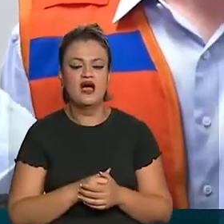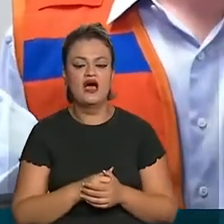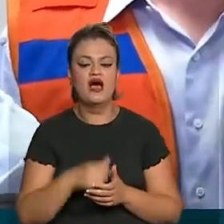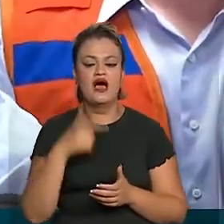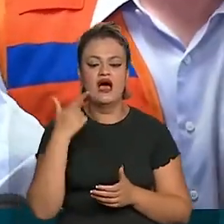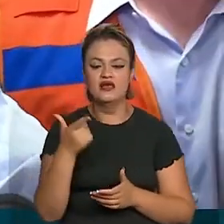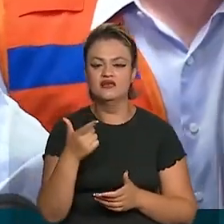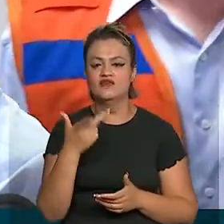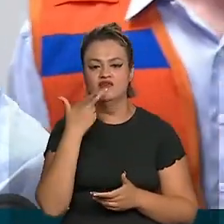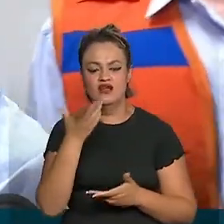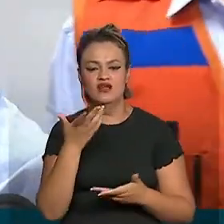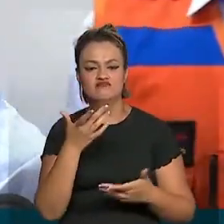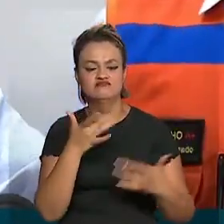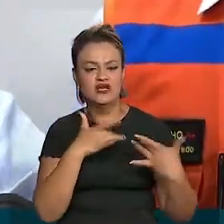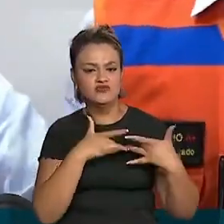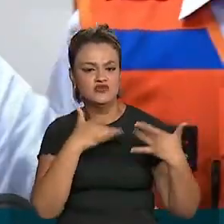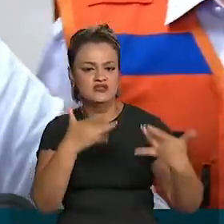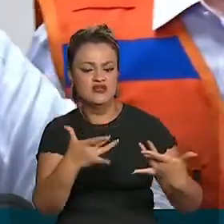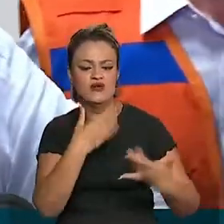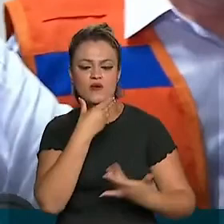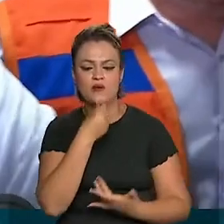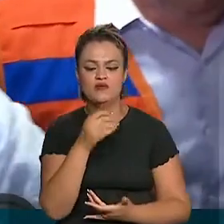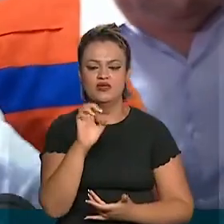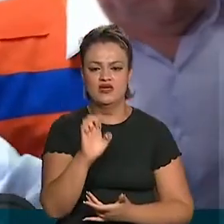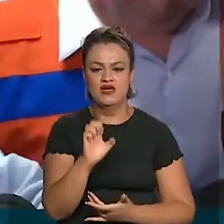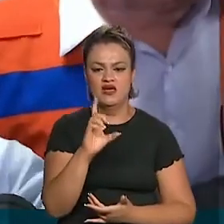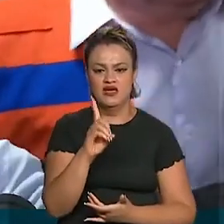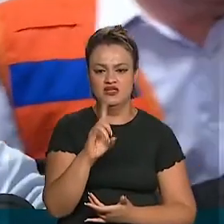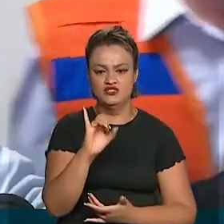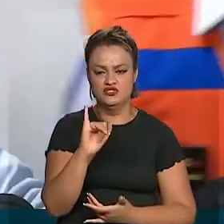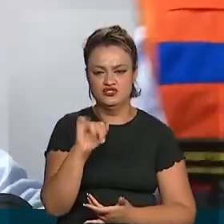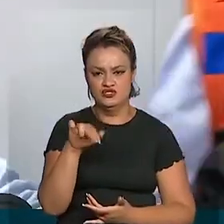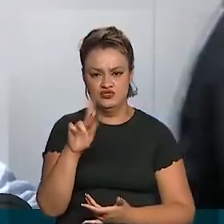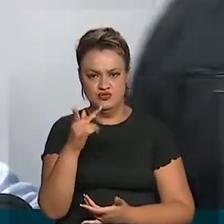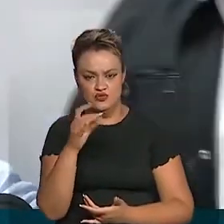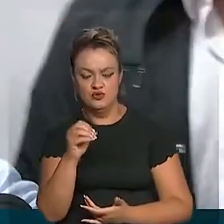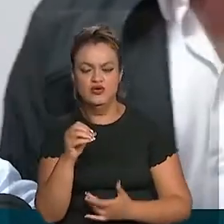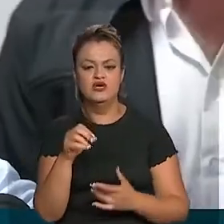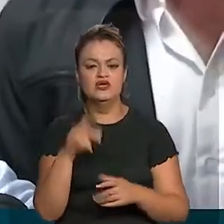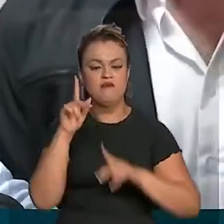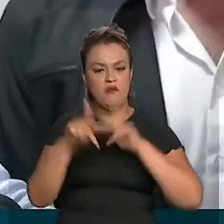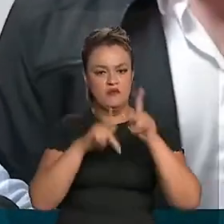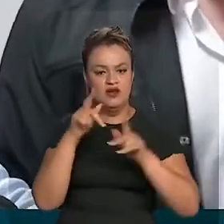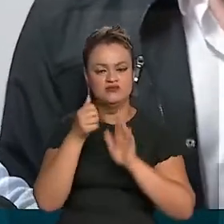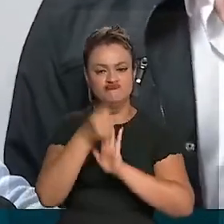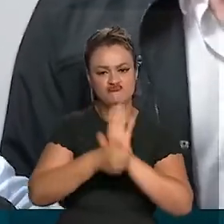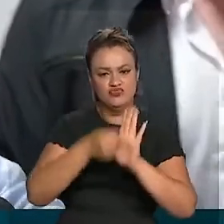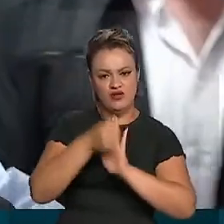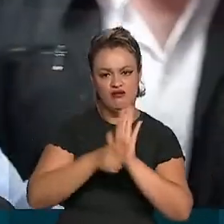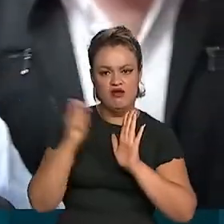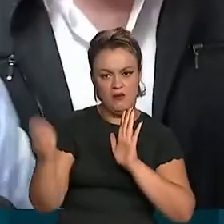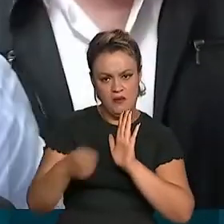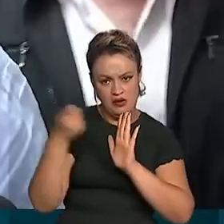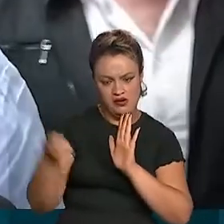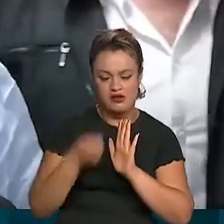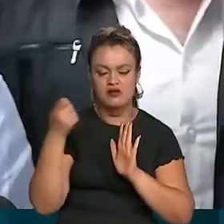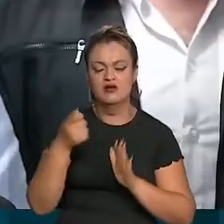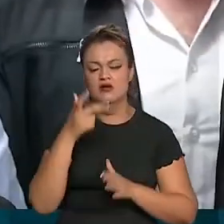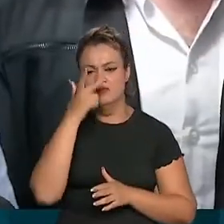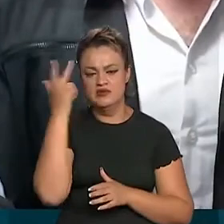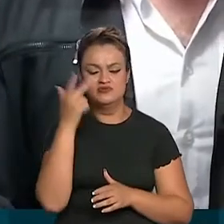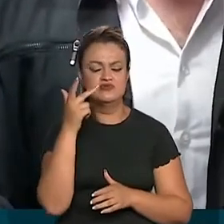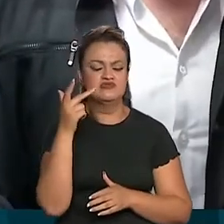prestar solidariedade ao companheiro Edinho e ao povo de Araraquara e, sobretudo, às vítimas, aos parentes da